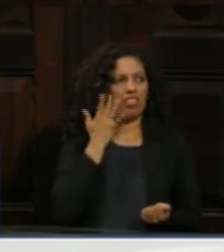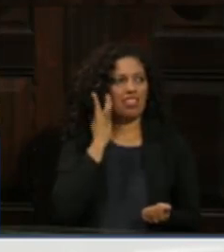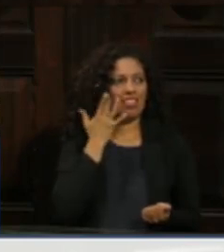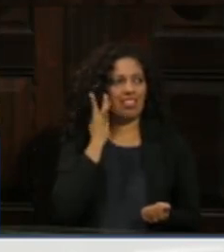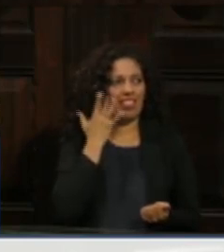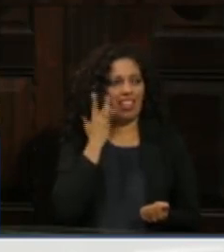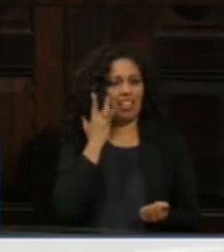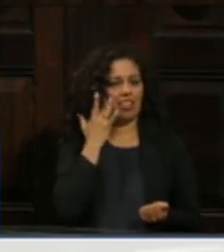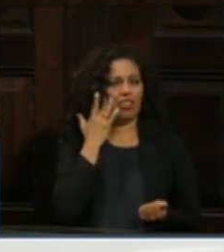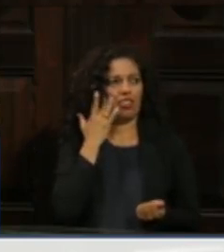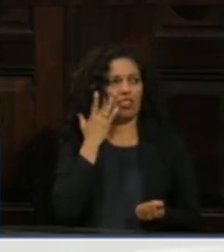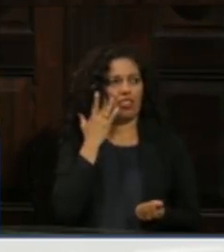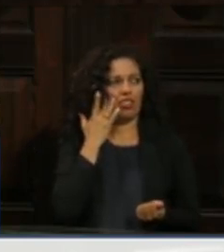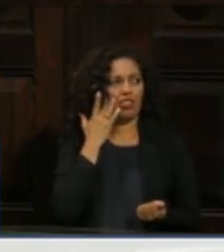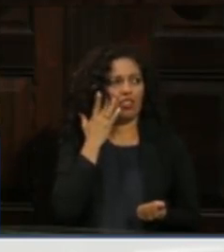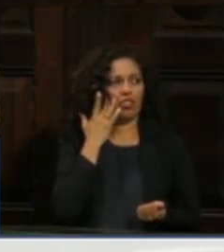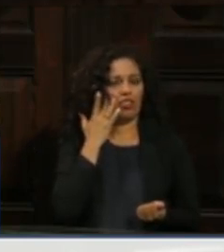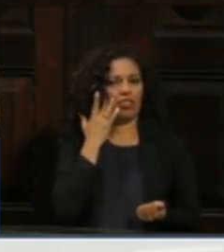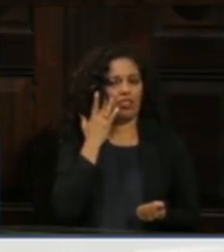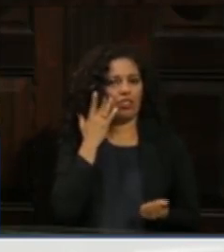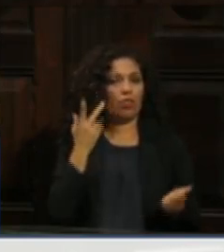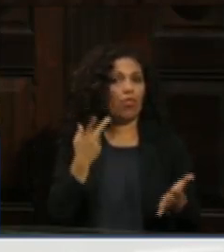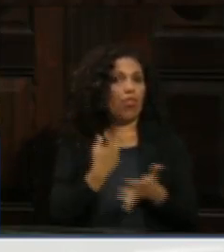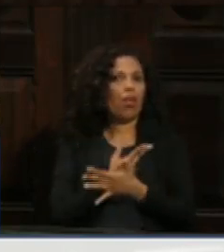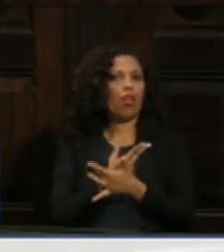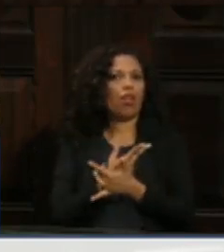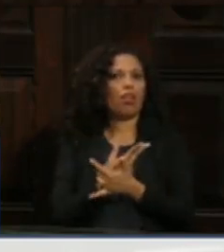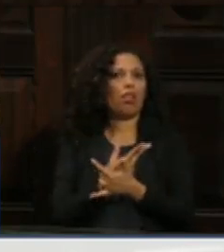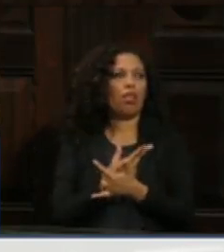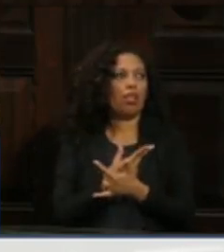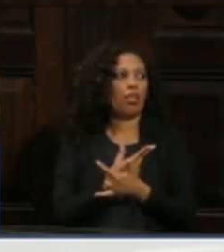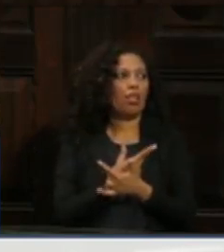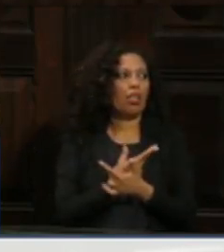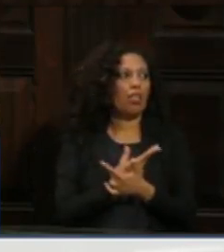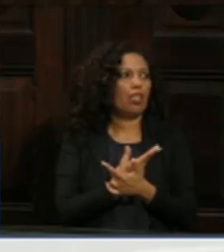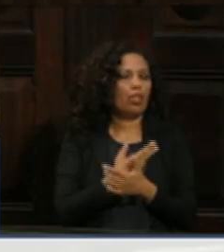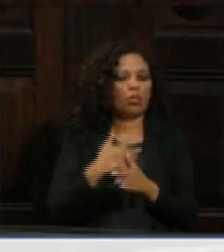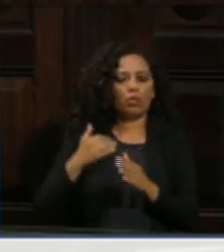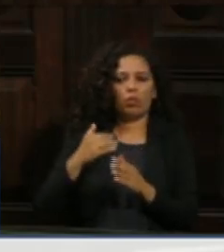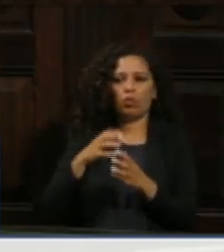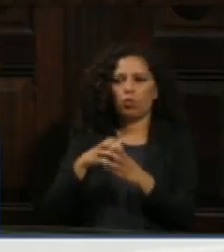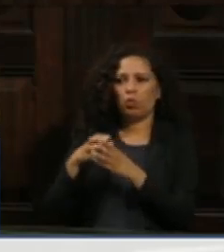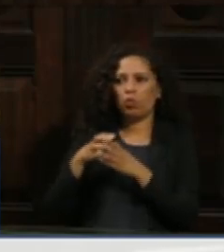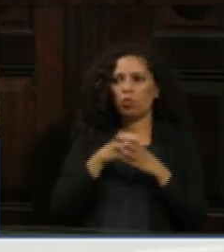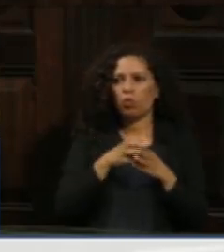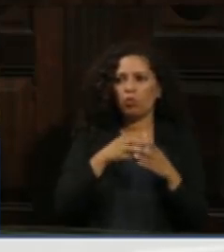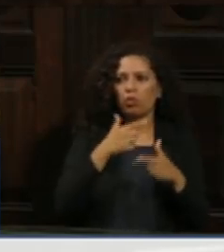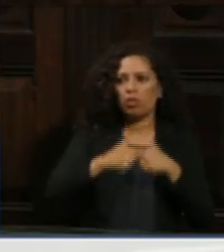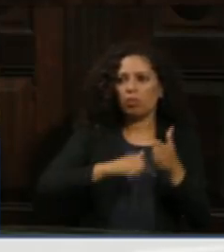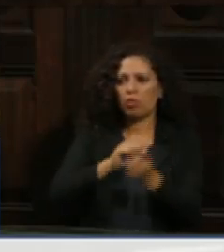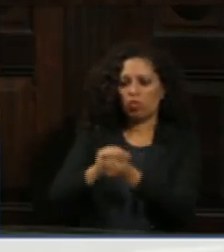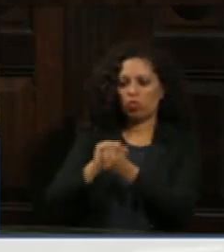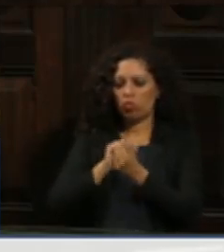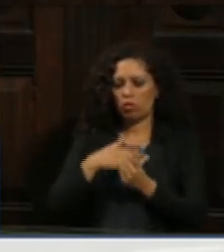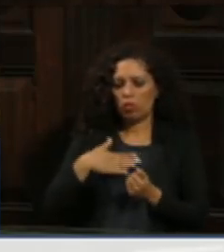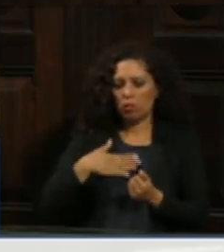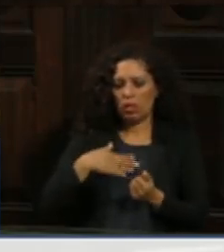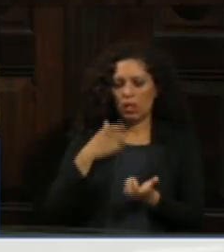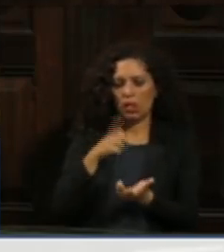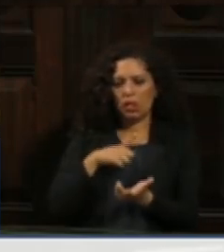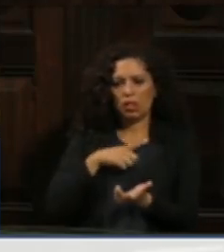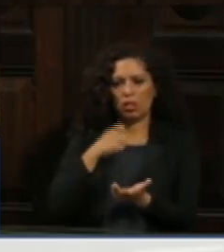exceção. Enfim, então, não acho normal, continuo não achando normal as prisões arbitrárias, continuo não